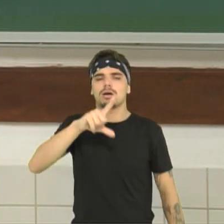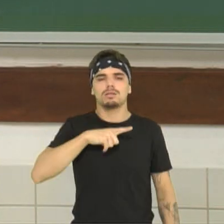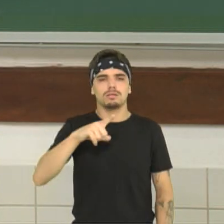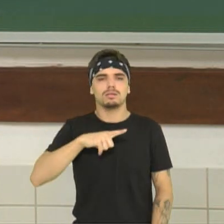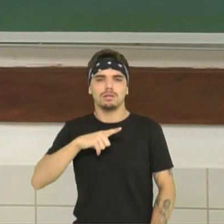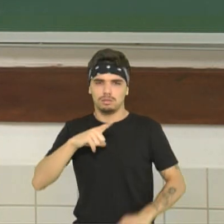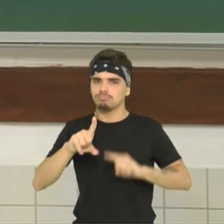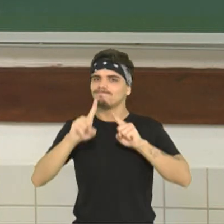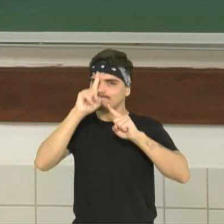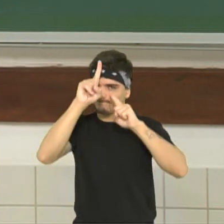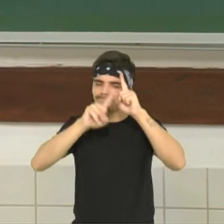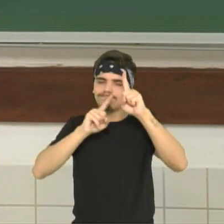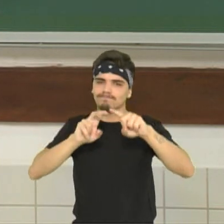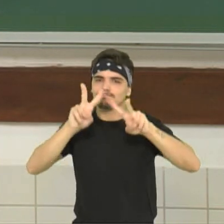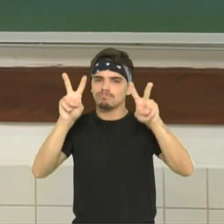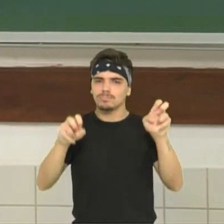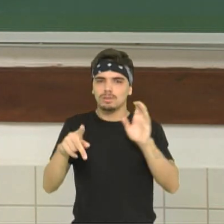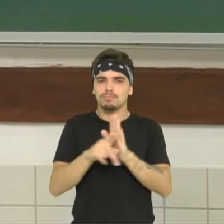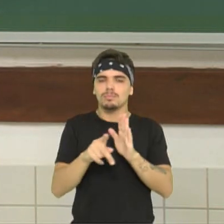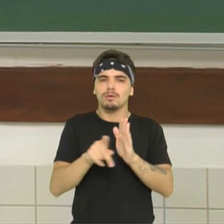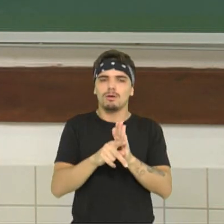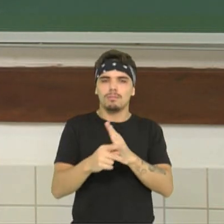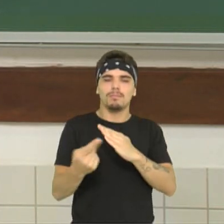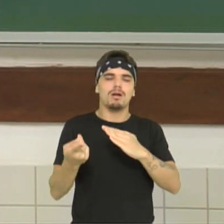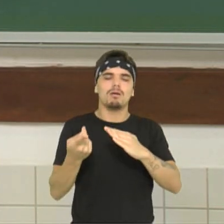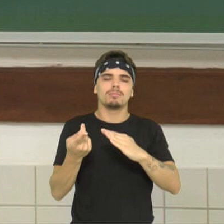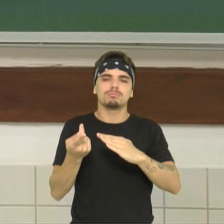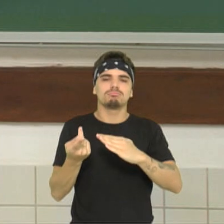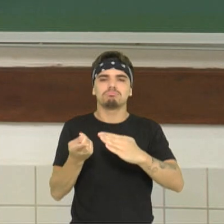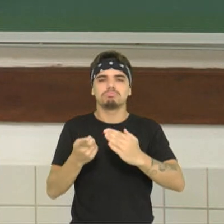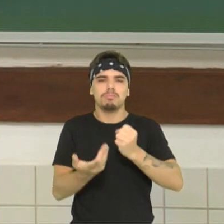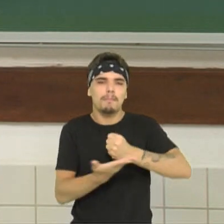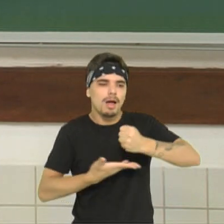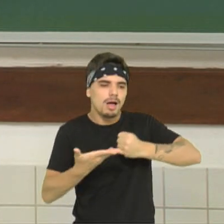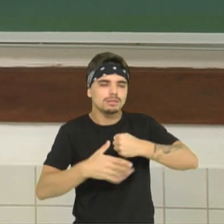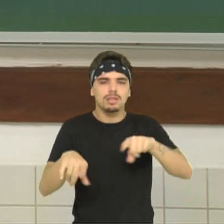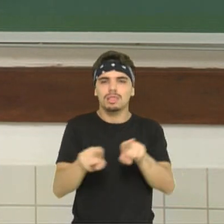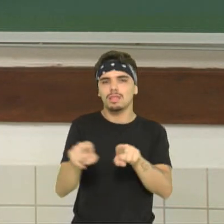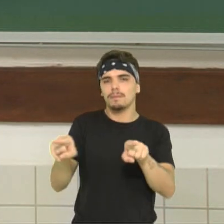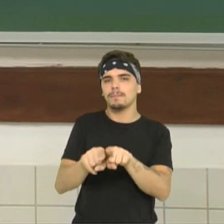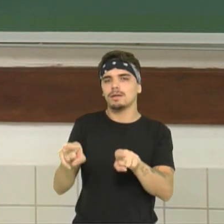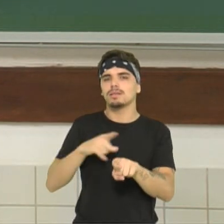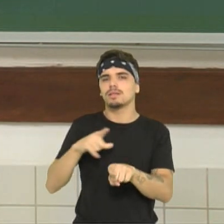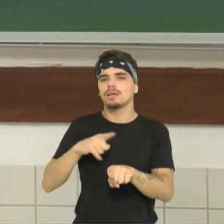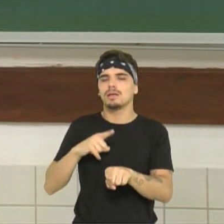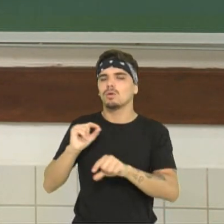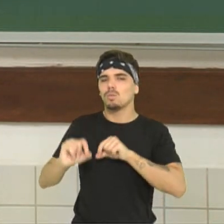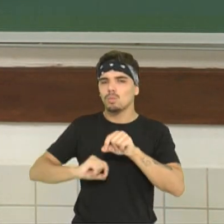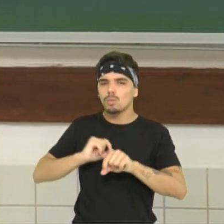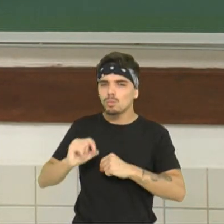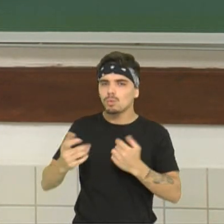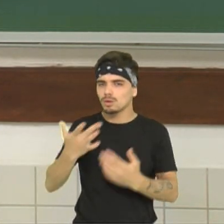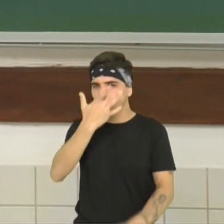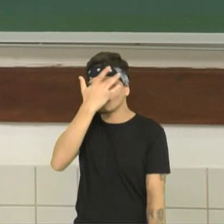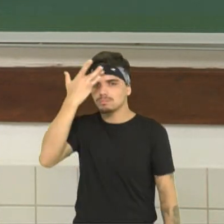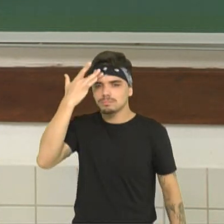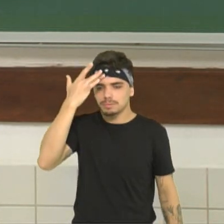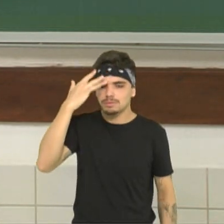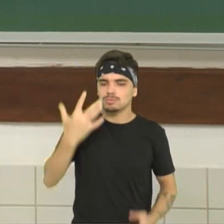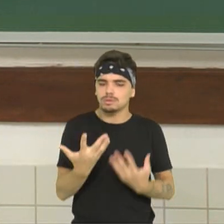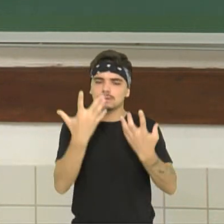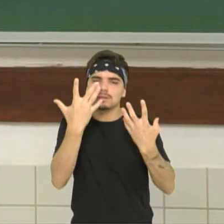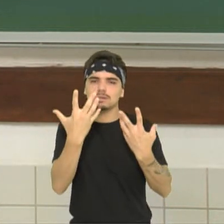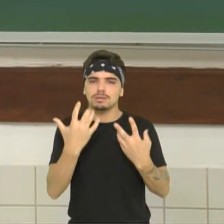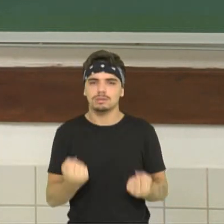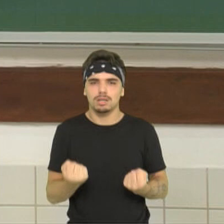uma ideologia como pano de fundo e também como uma cortina de fumaça que faz com que as pessoas